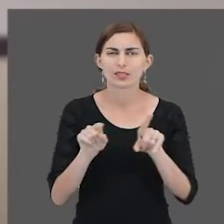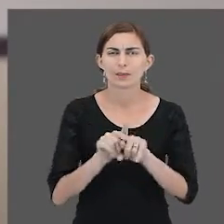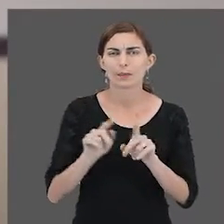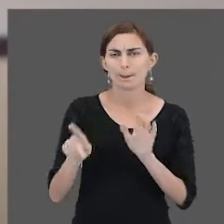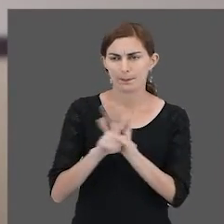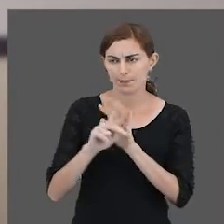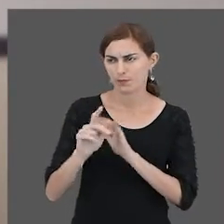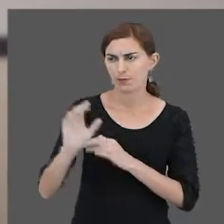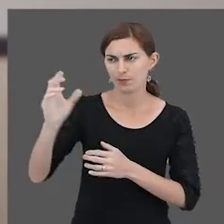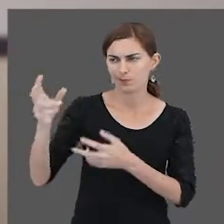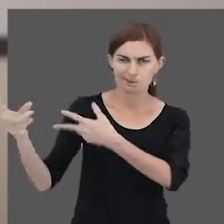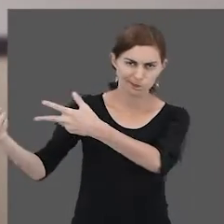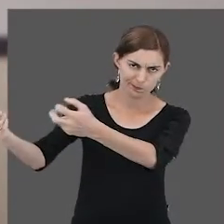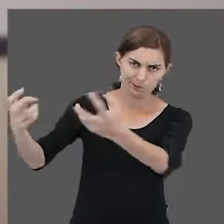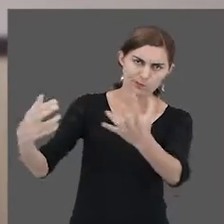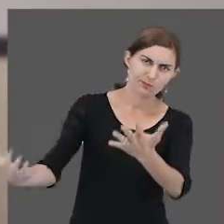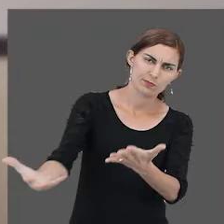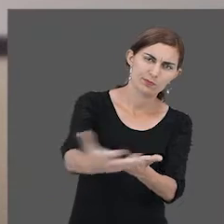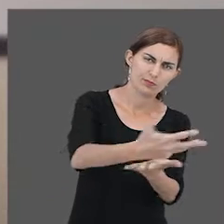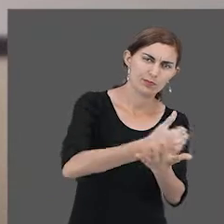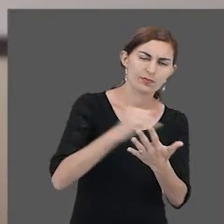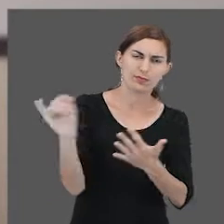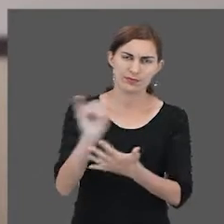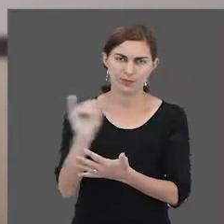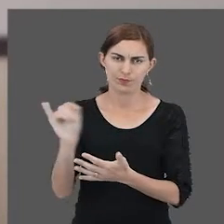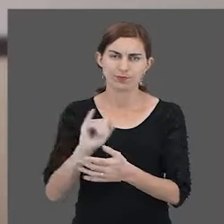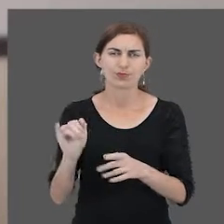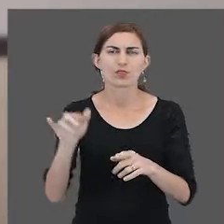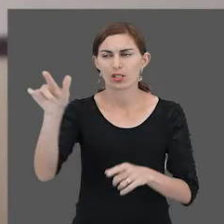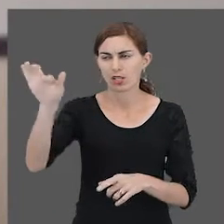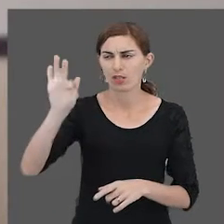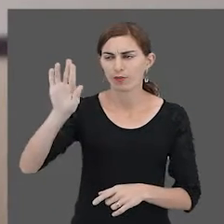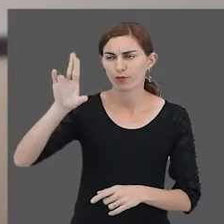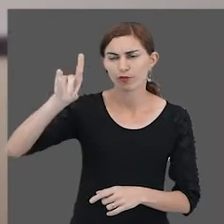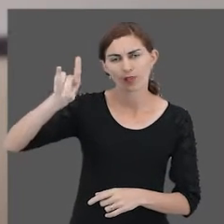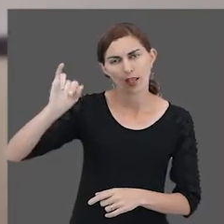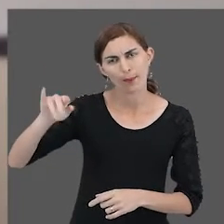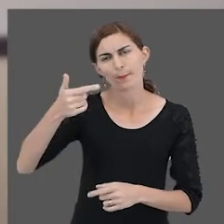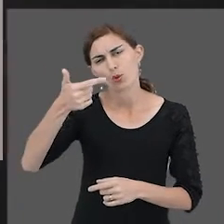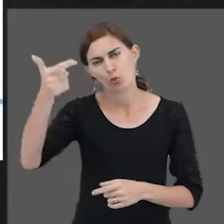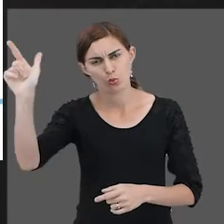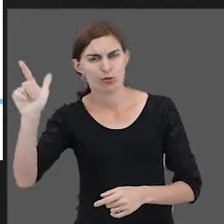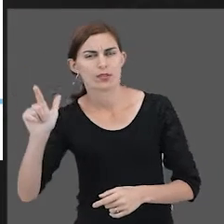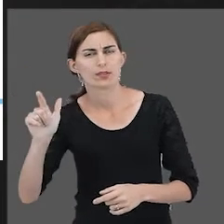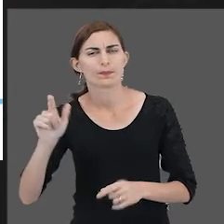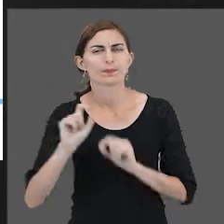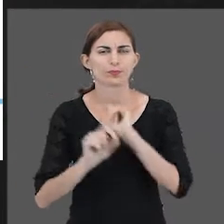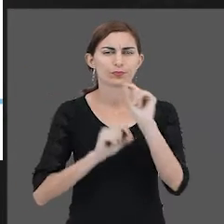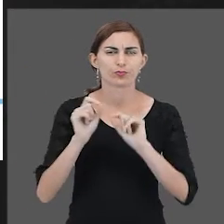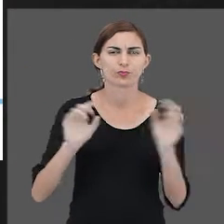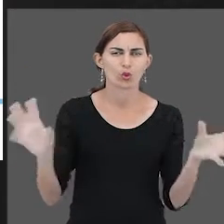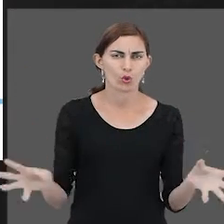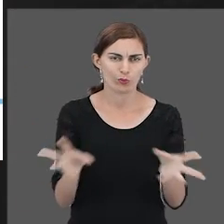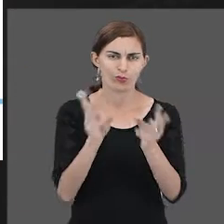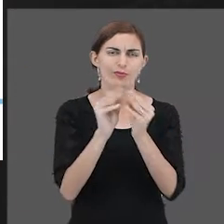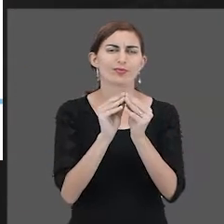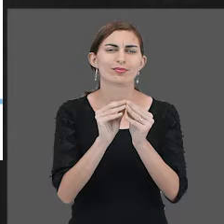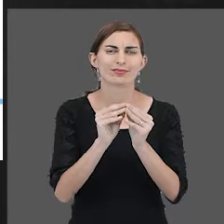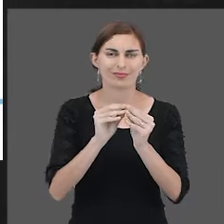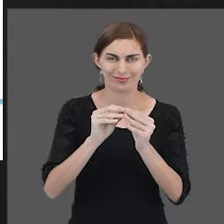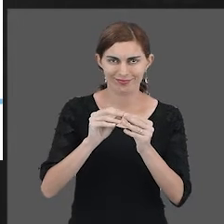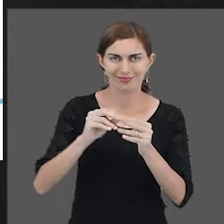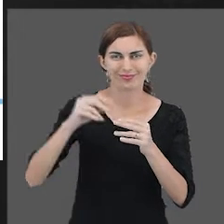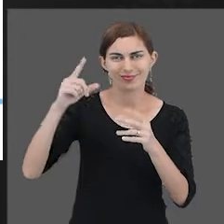própria arrecadação de impostos, o Fundeb ele também recebe outras receitas, que são a complementação da